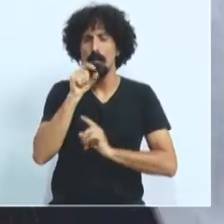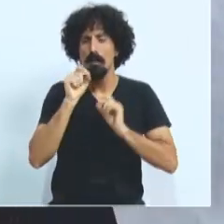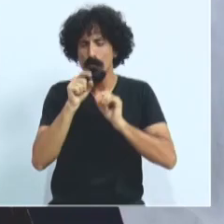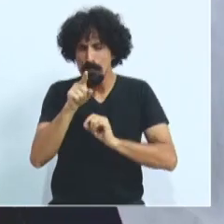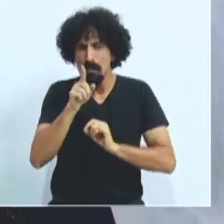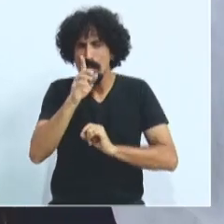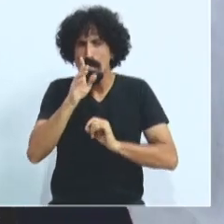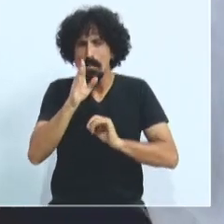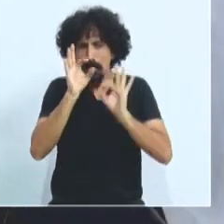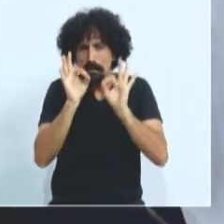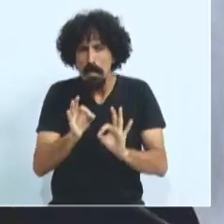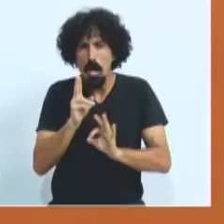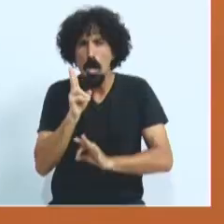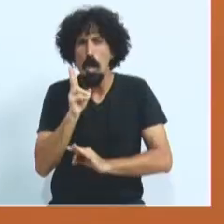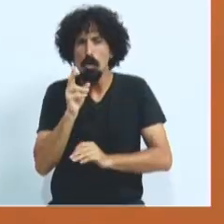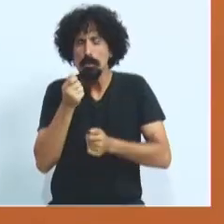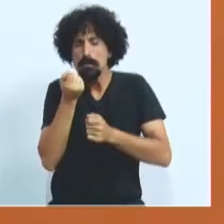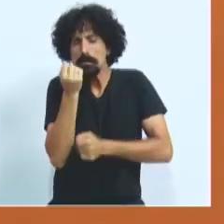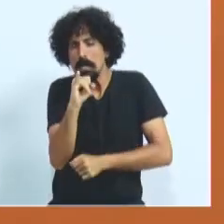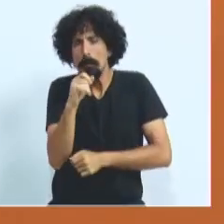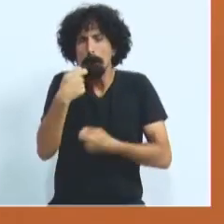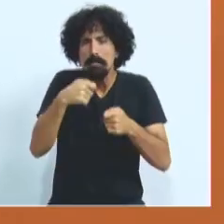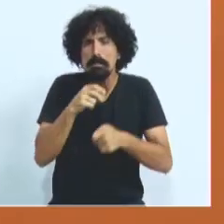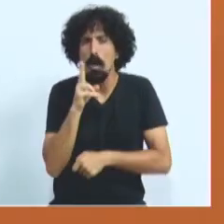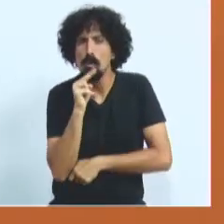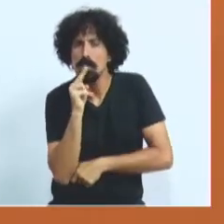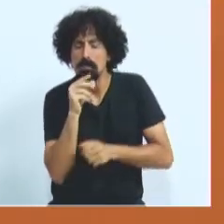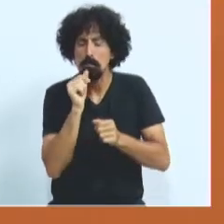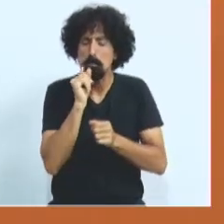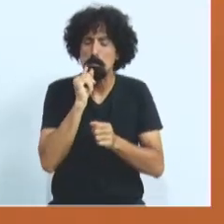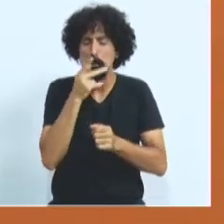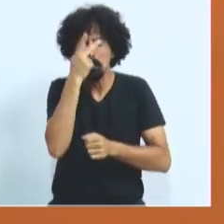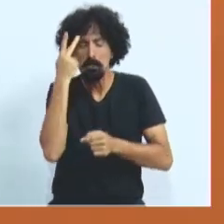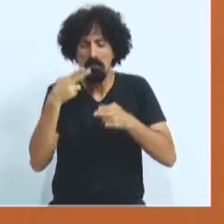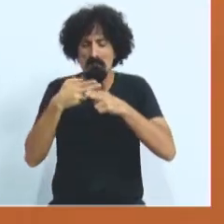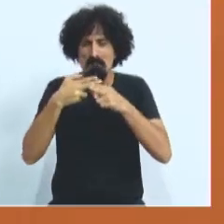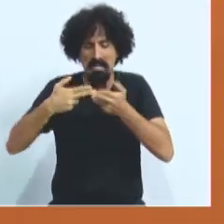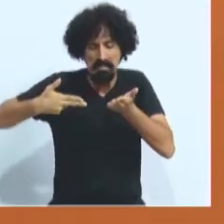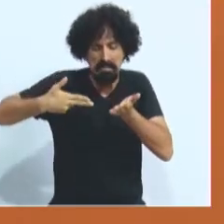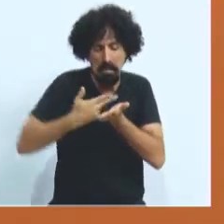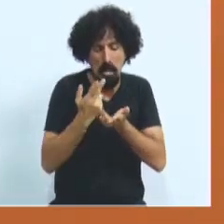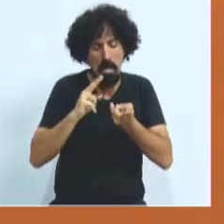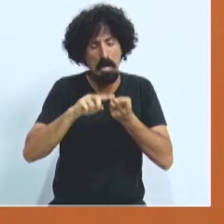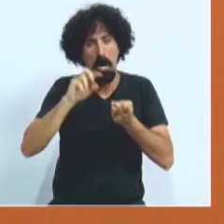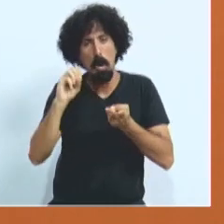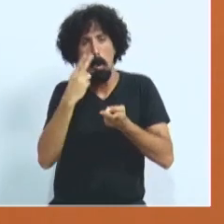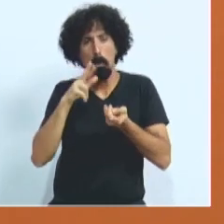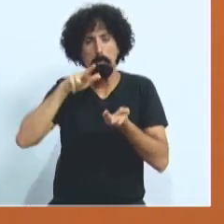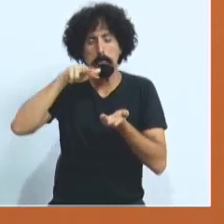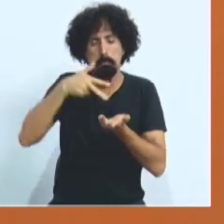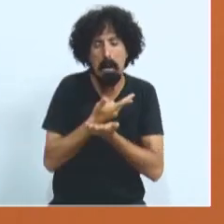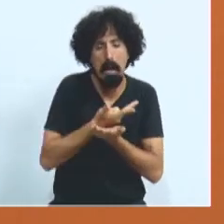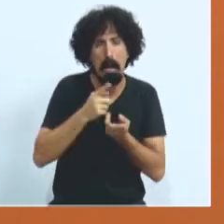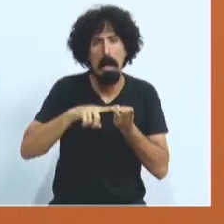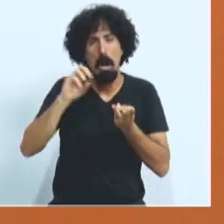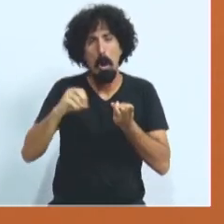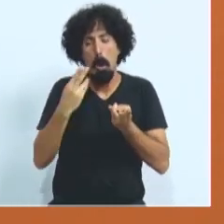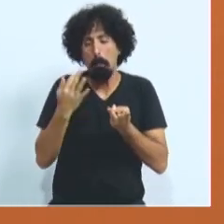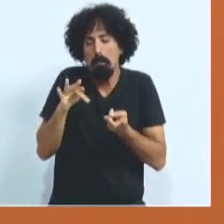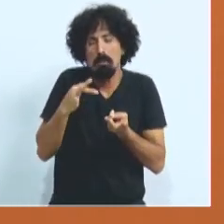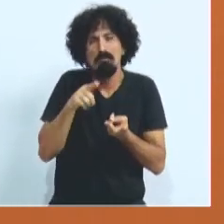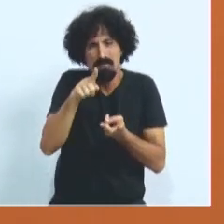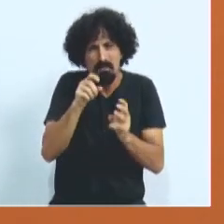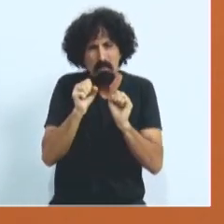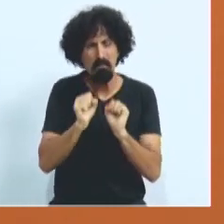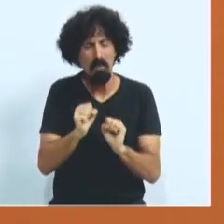uma emergência? Caso alguém se corte, caia ou se machuque, você seria capaz de ajudar?